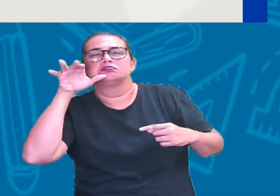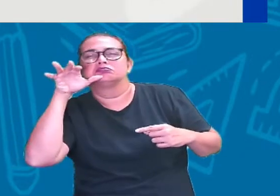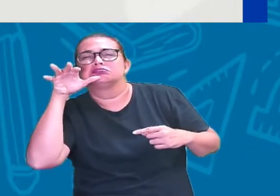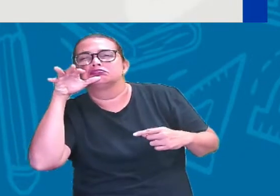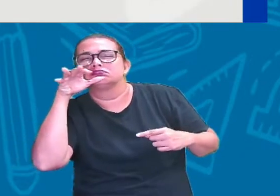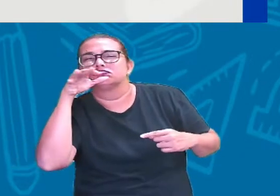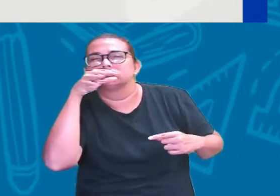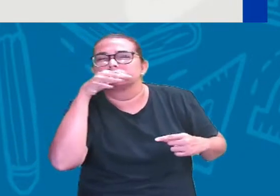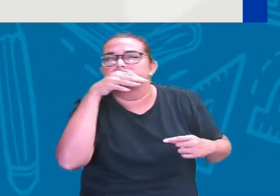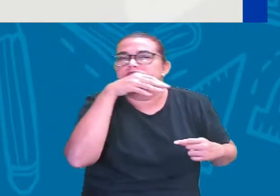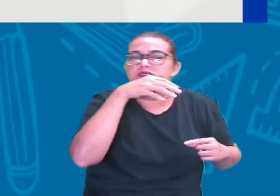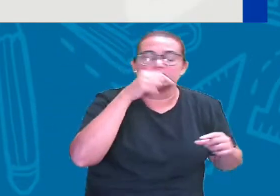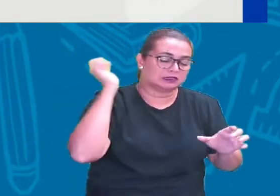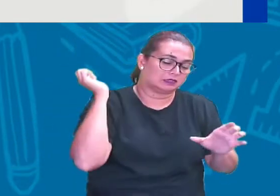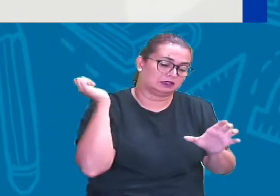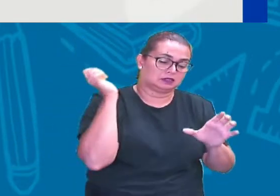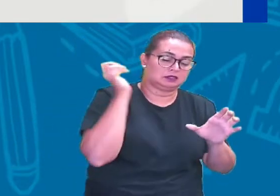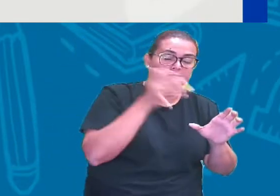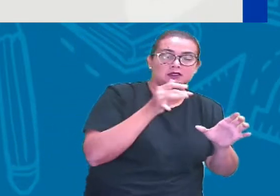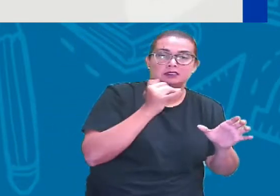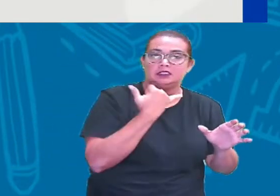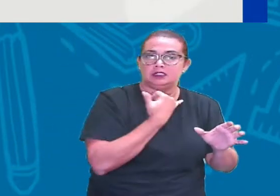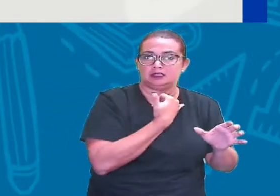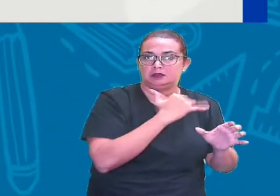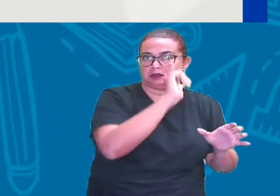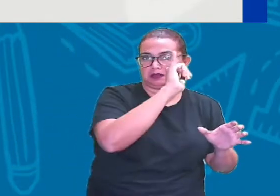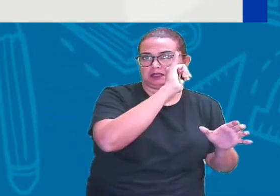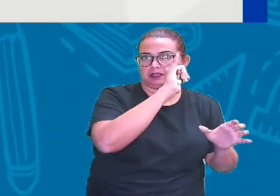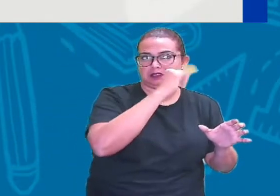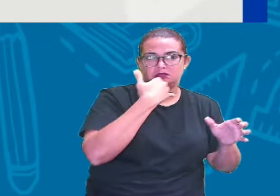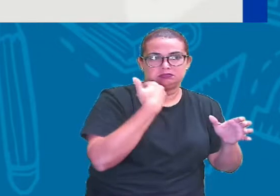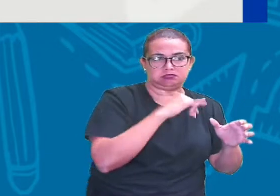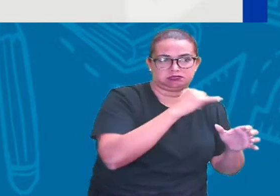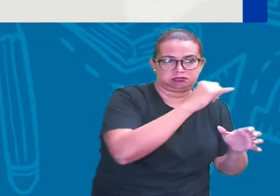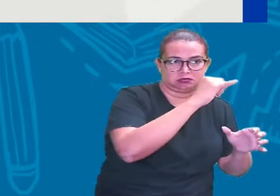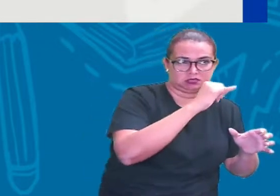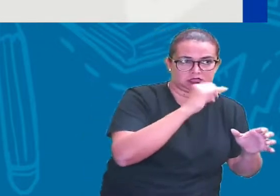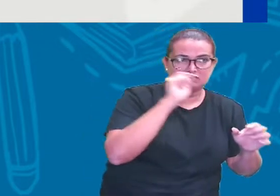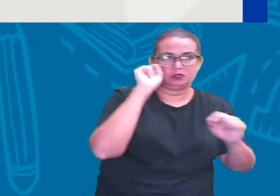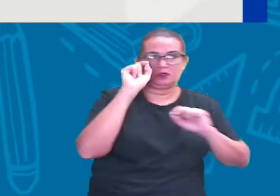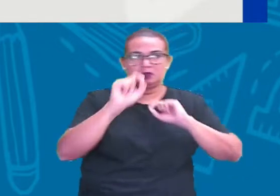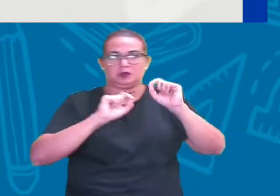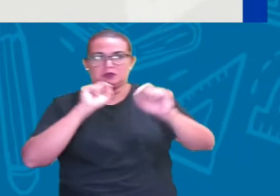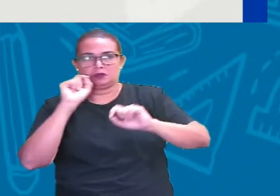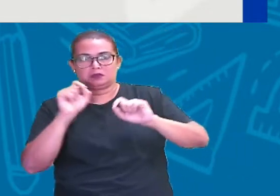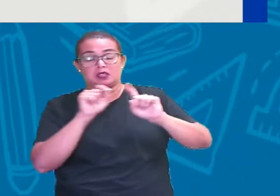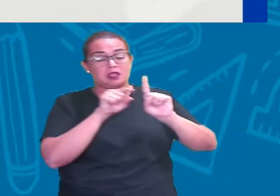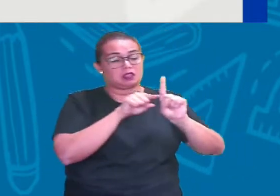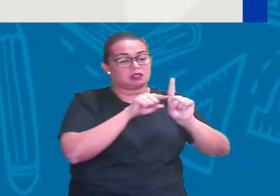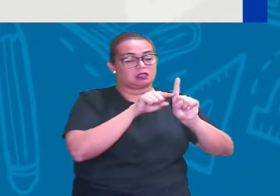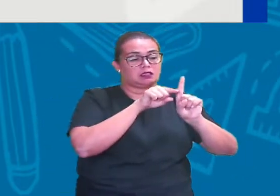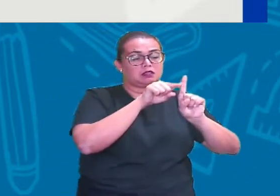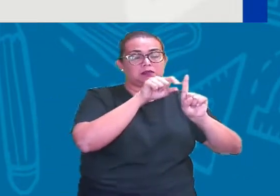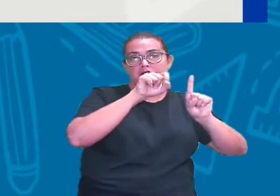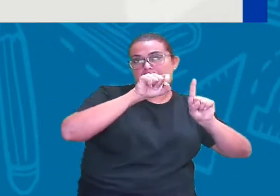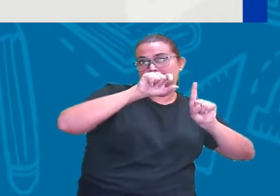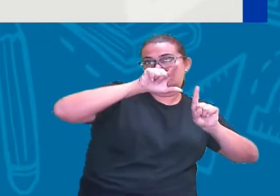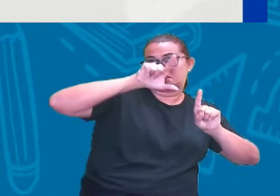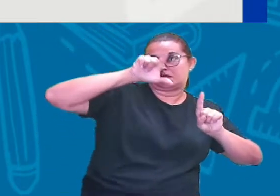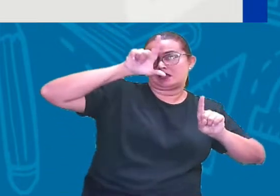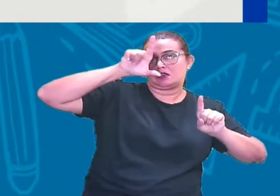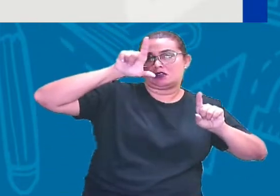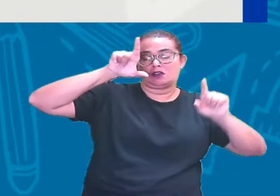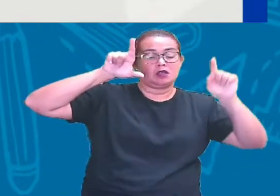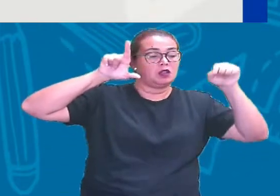O calor é a energia térmica que vai passar de um corpo de maior temperatura, tá bom? Para um outro corpo